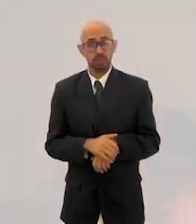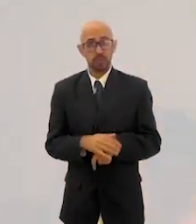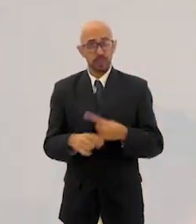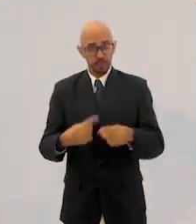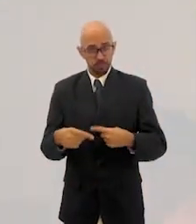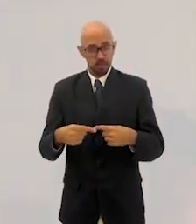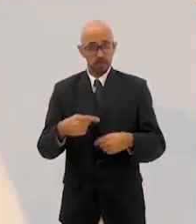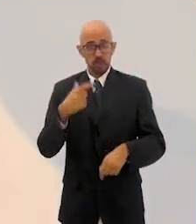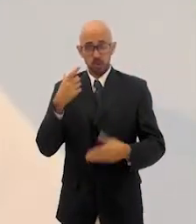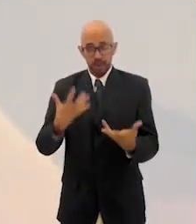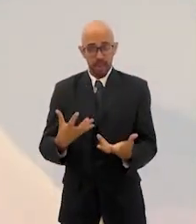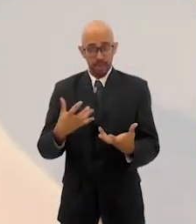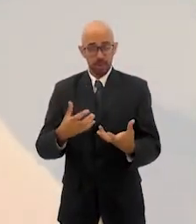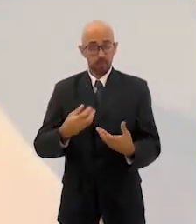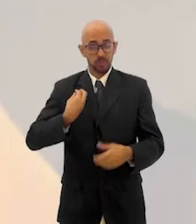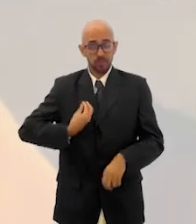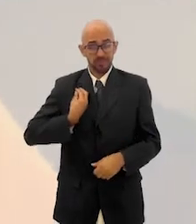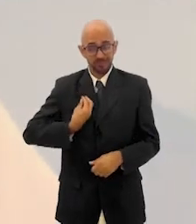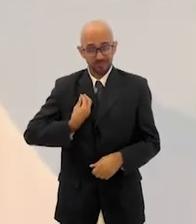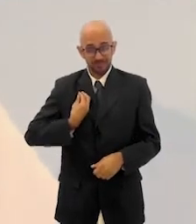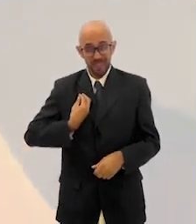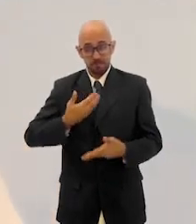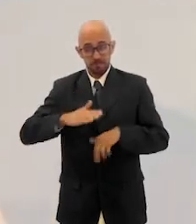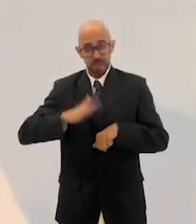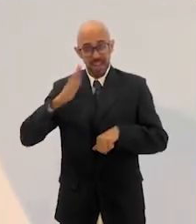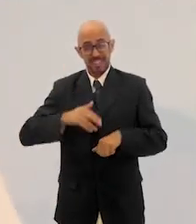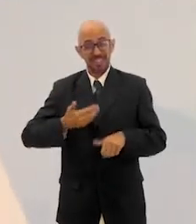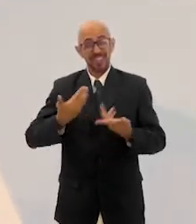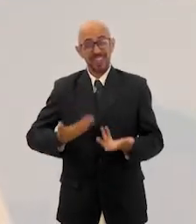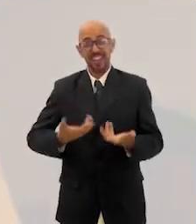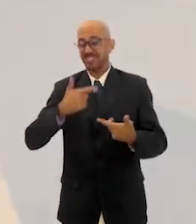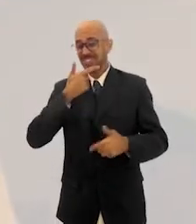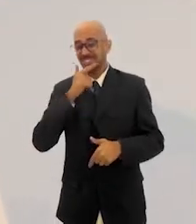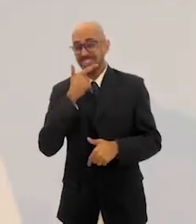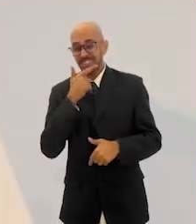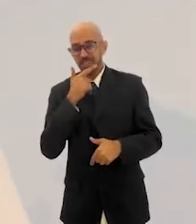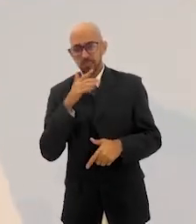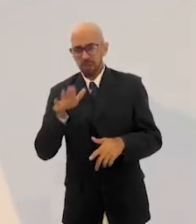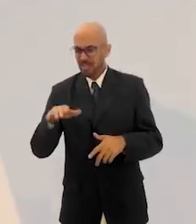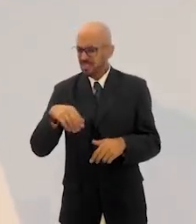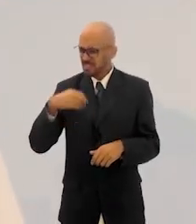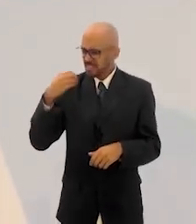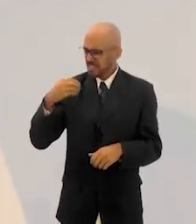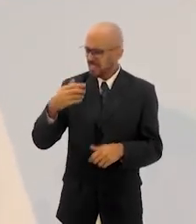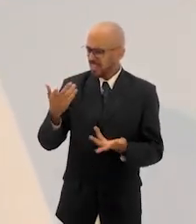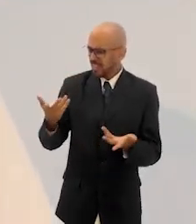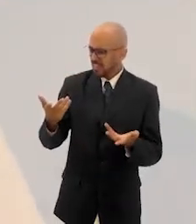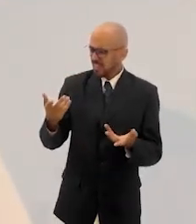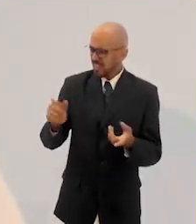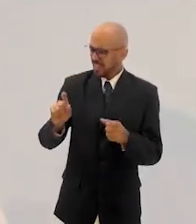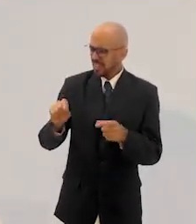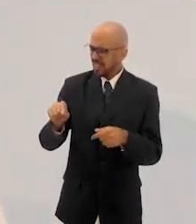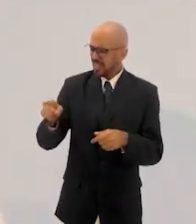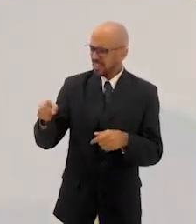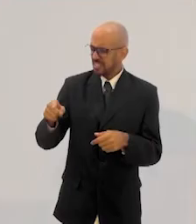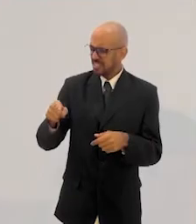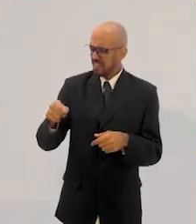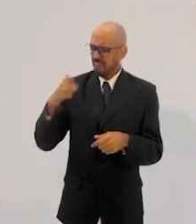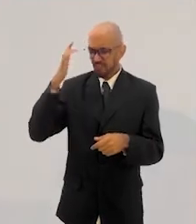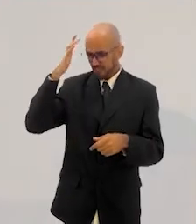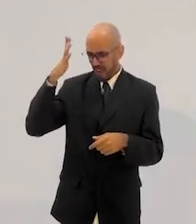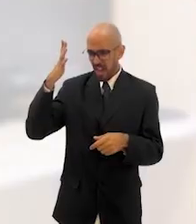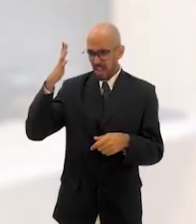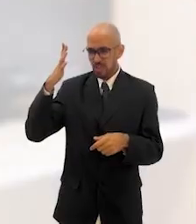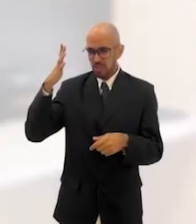eu quero viver mais, eu quero sorrir mais, né? Aí ele fala, ah, mas isso é romantismo demais. Romantismo por quê? Por que é tão fácil, então, ficar